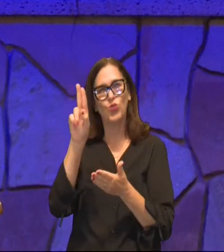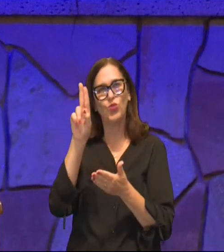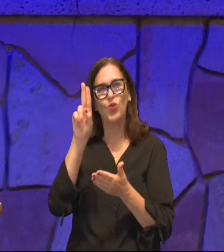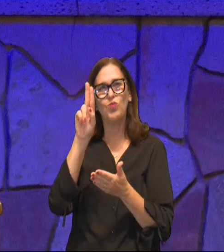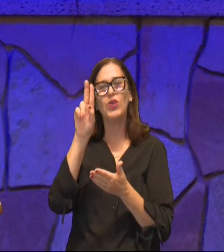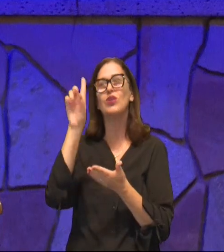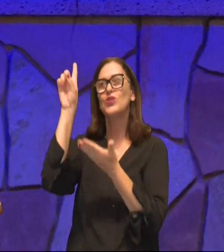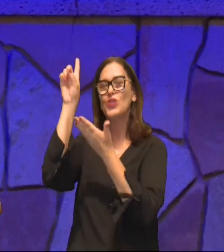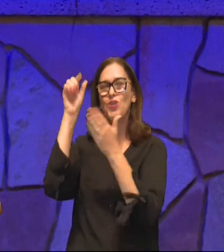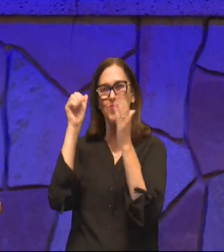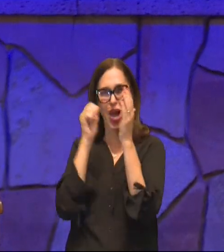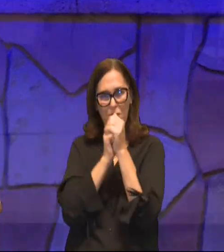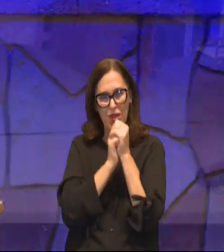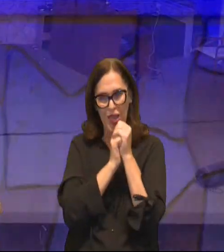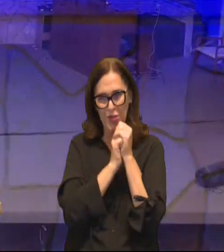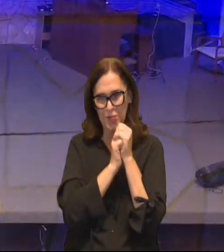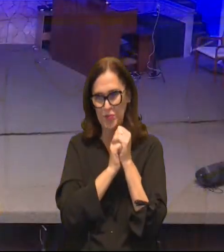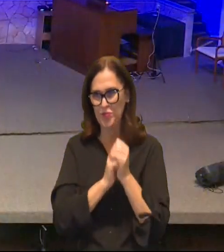dEle. Amém, meus irmãos.